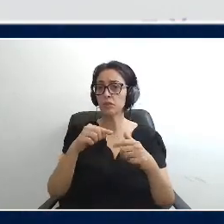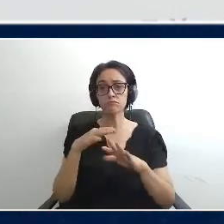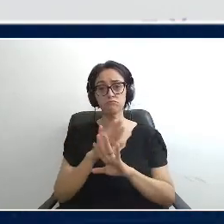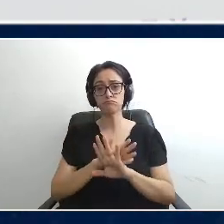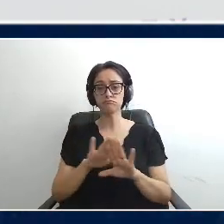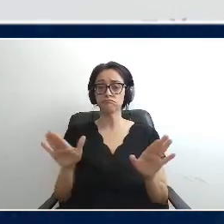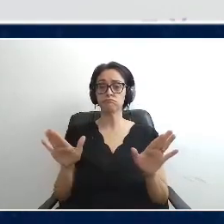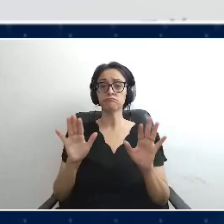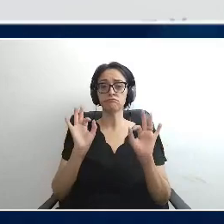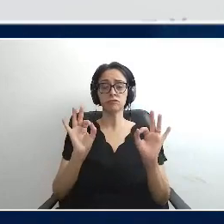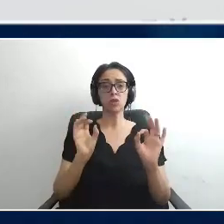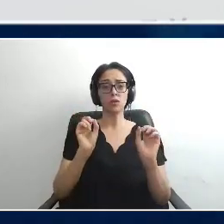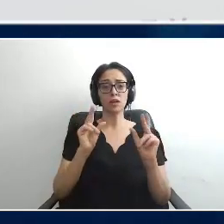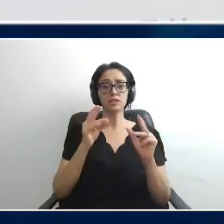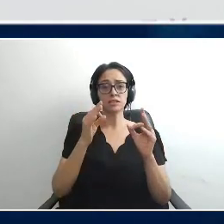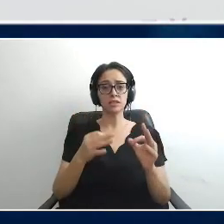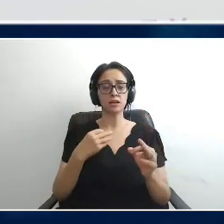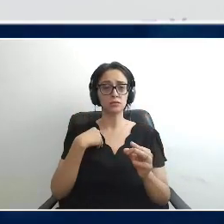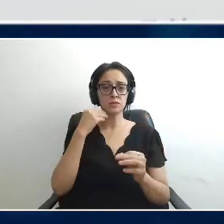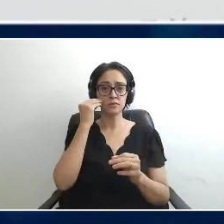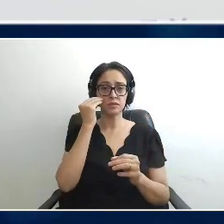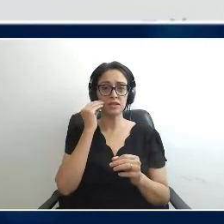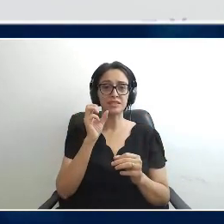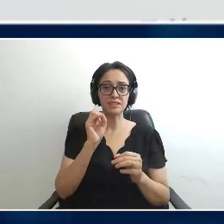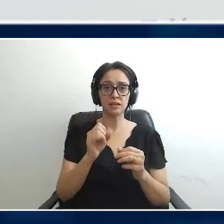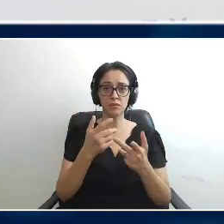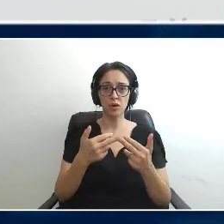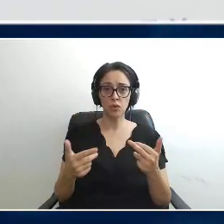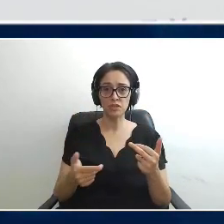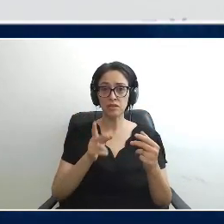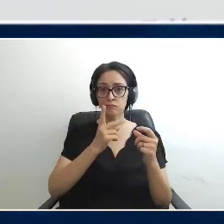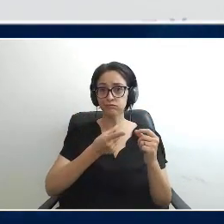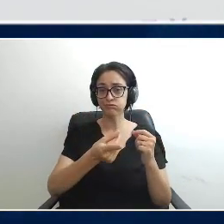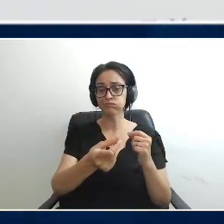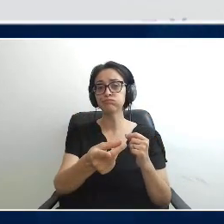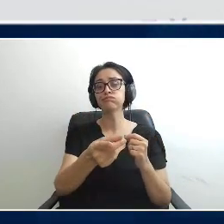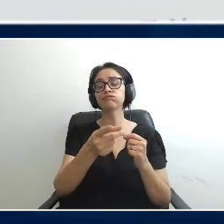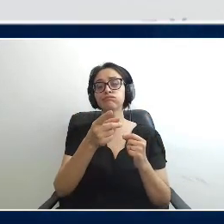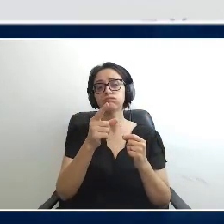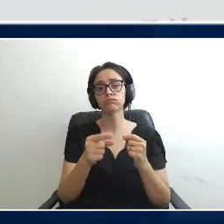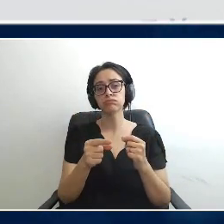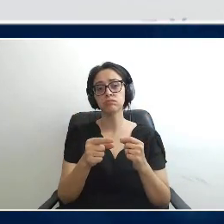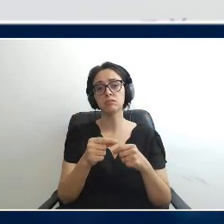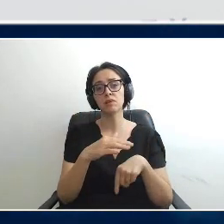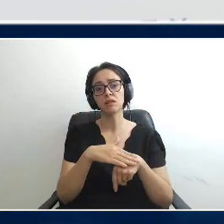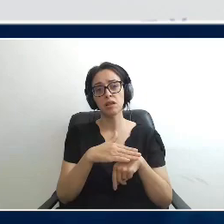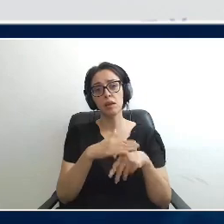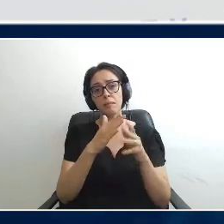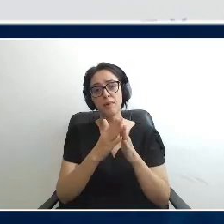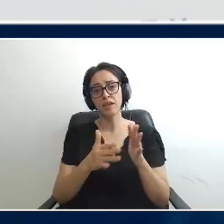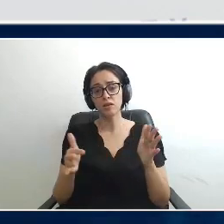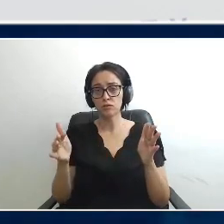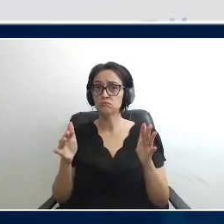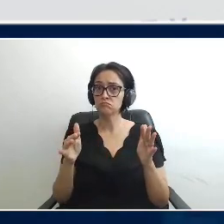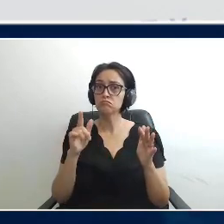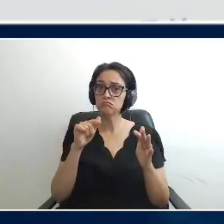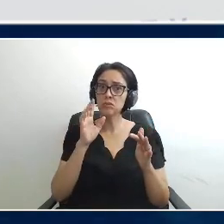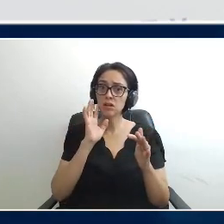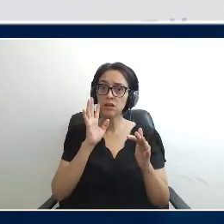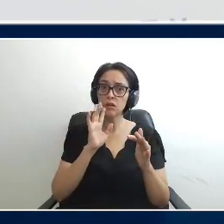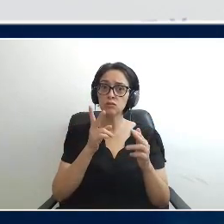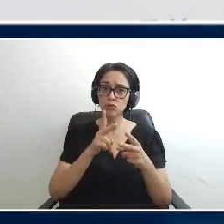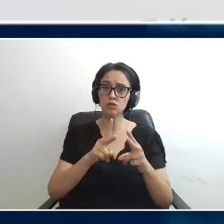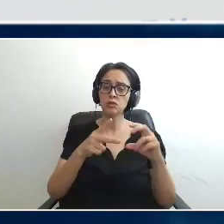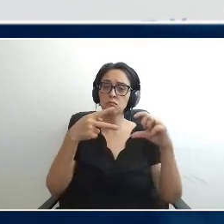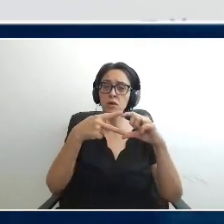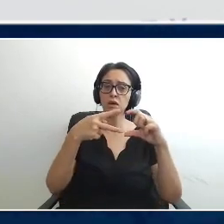Legal, deu certo o meu experimento. Se for algo que você vai ter que manter por mais um período de tempo, eu acho que é, claro, continua no PHP,